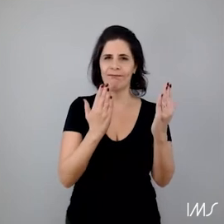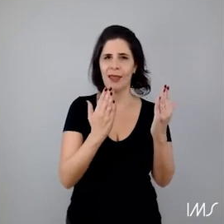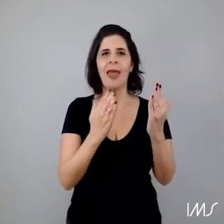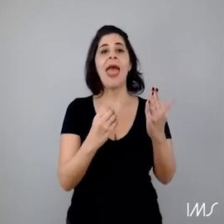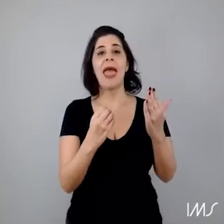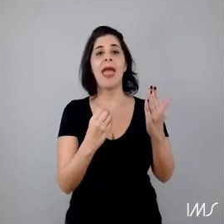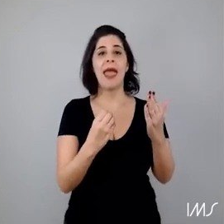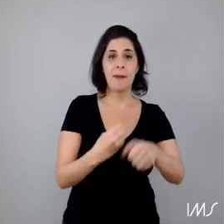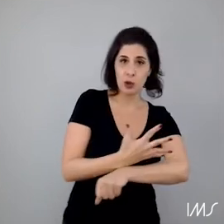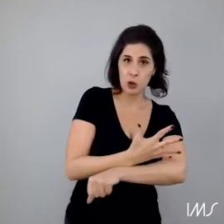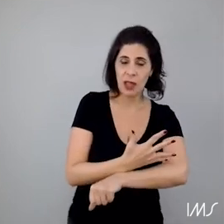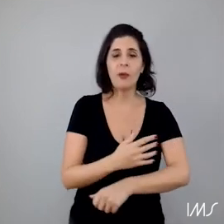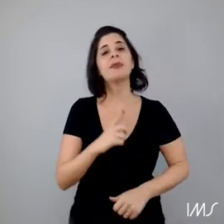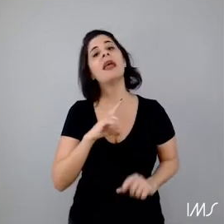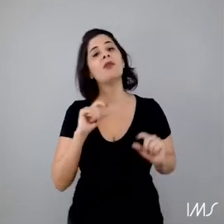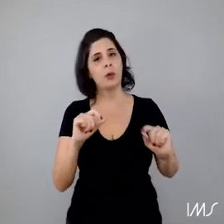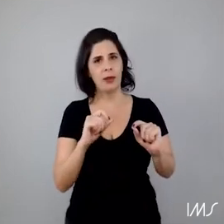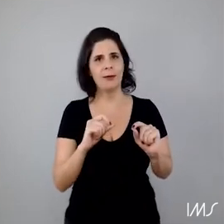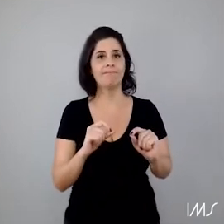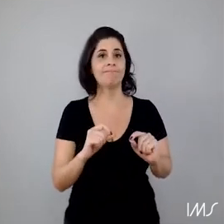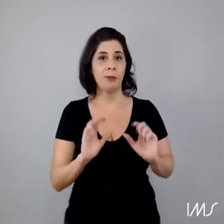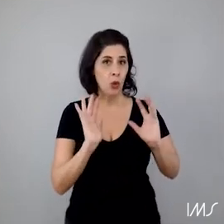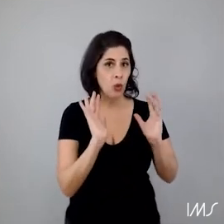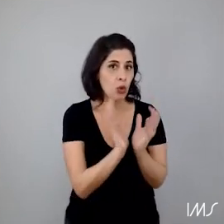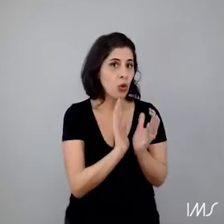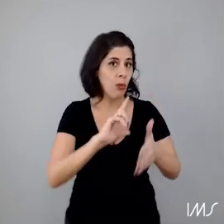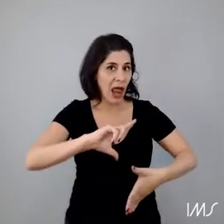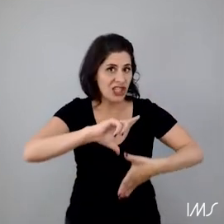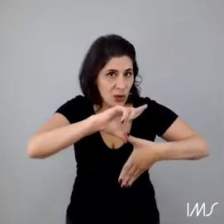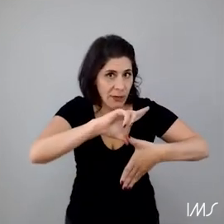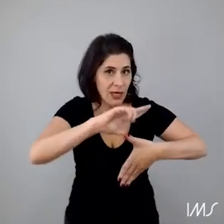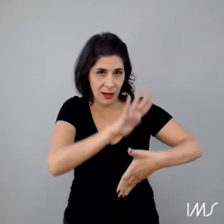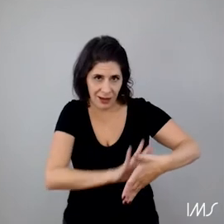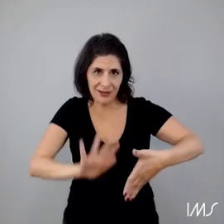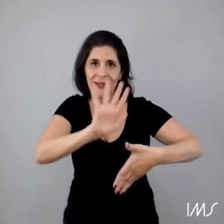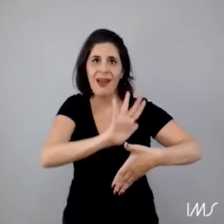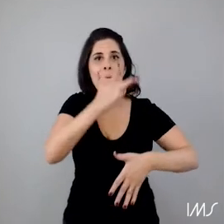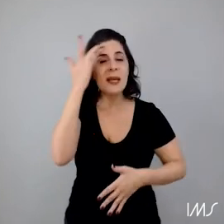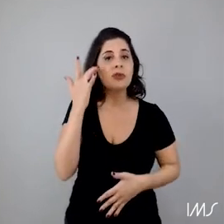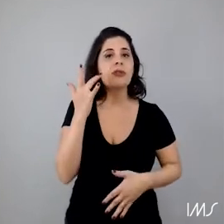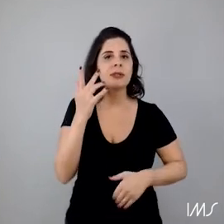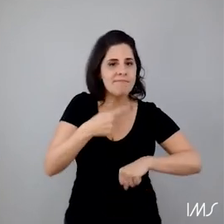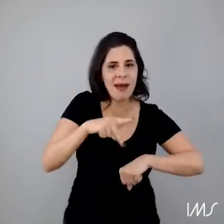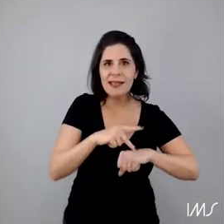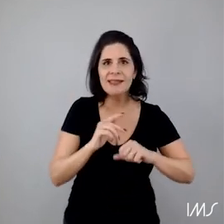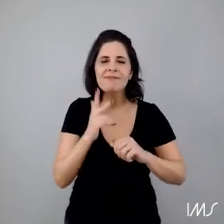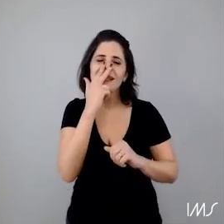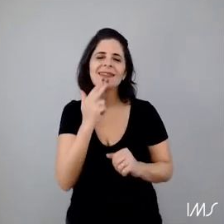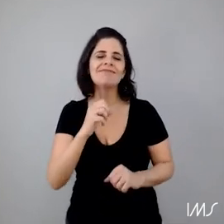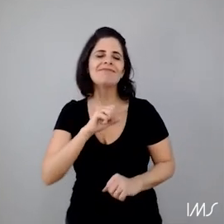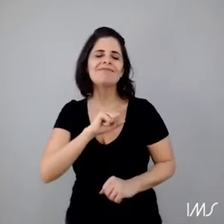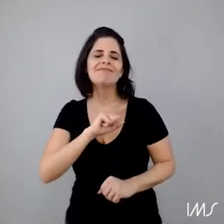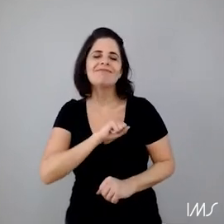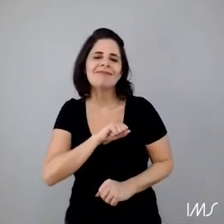são hermanos, né, e são vizinhos, que têm problemas semelhantes desde a